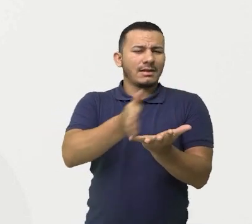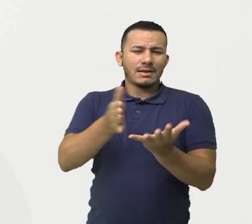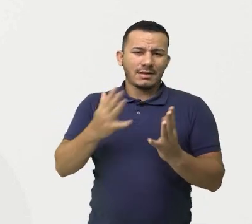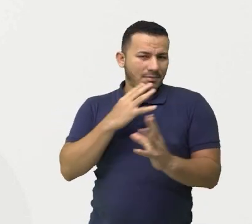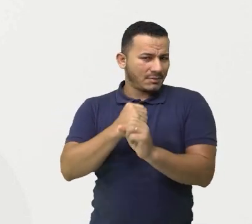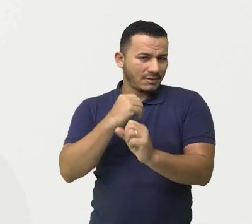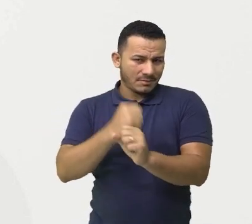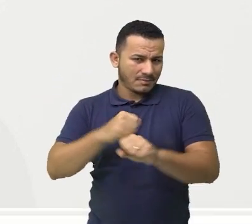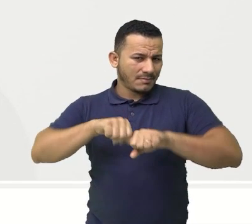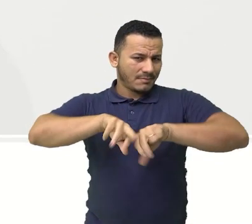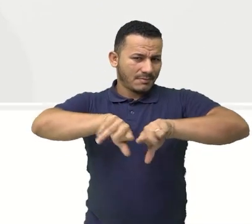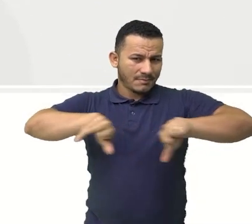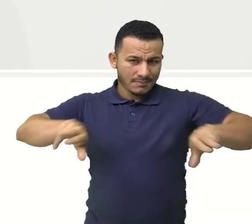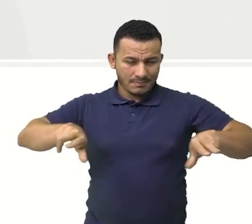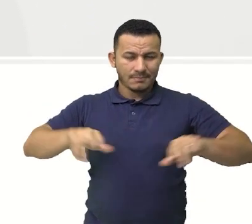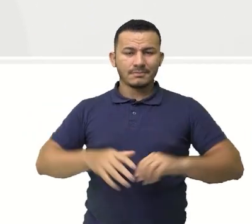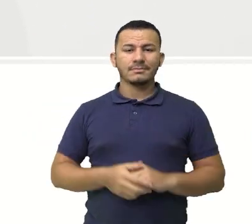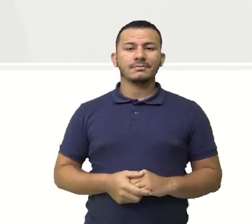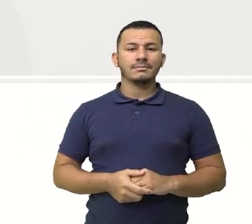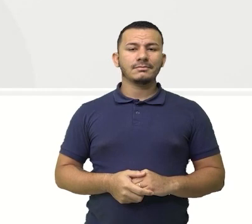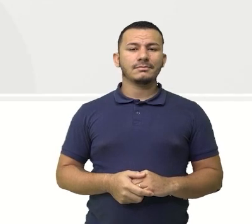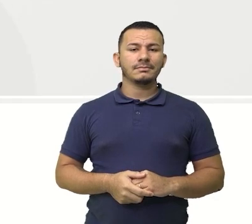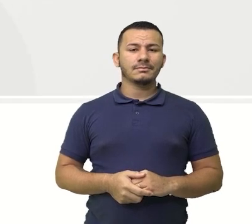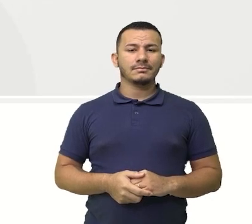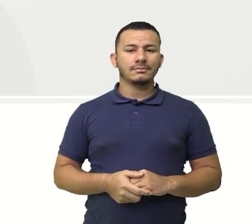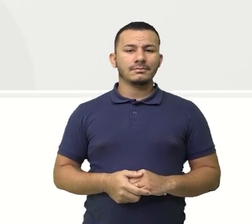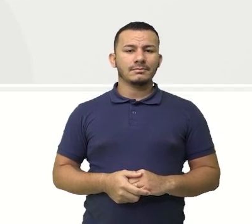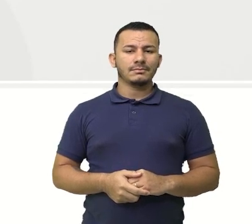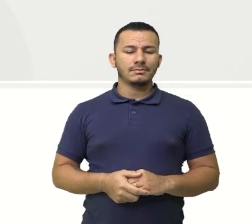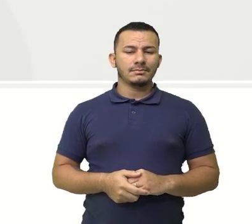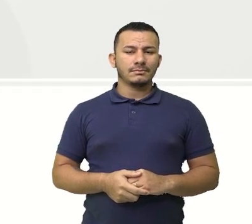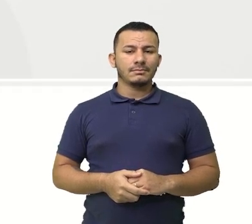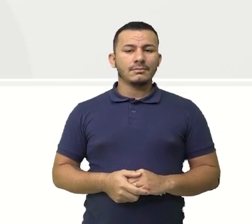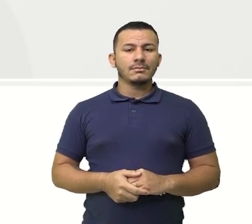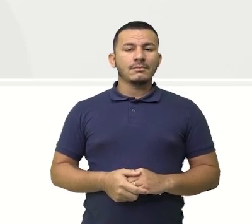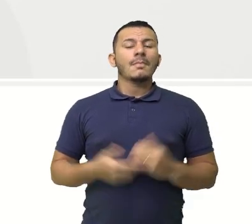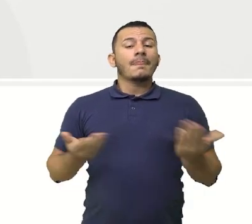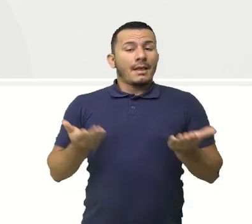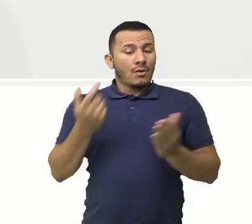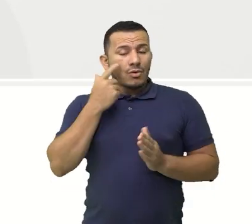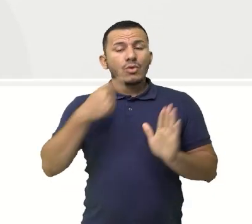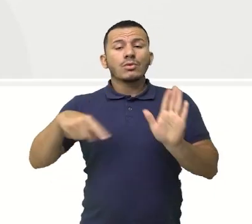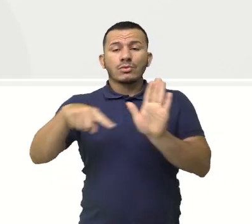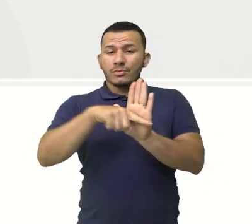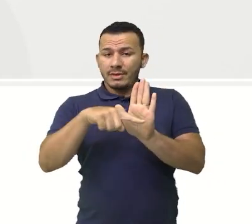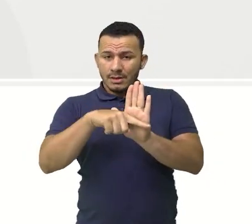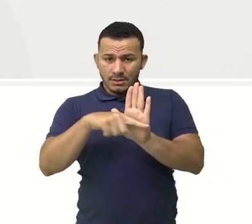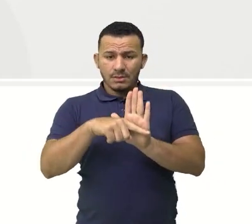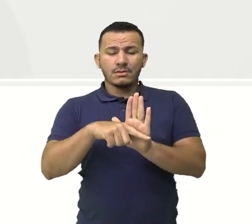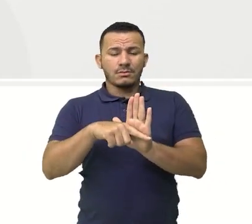contas. Você só vem aqui agora e faz a subtração.